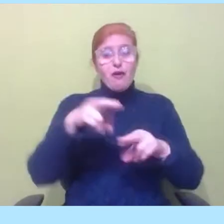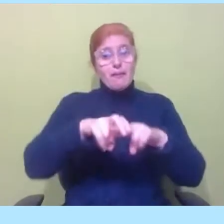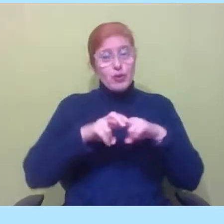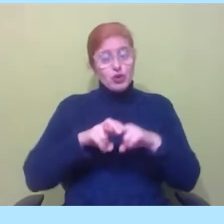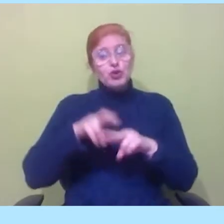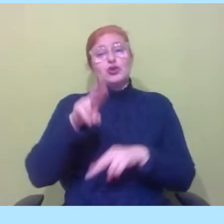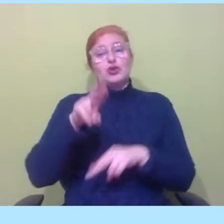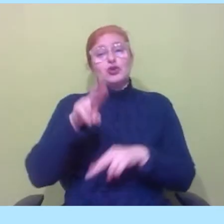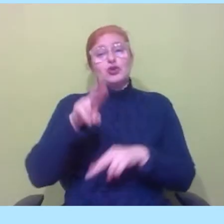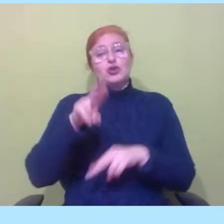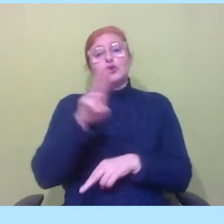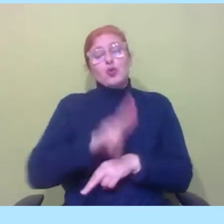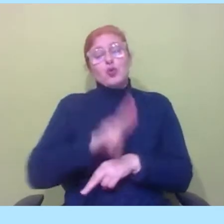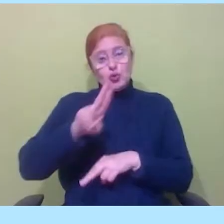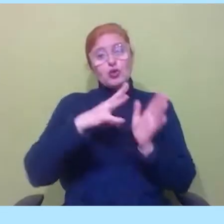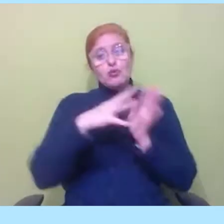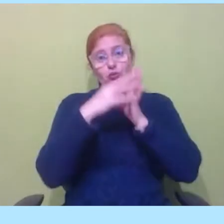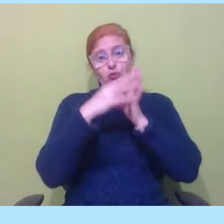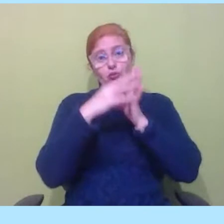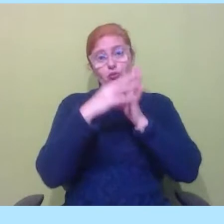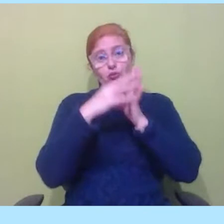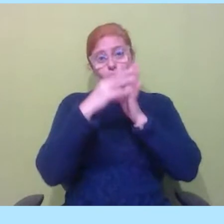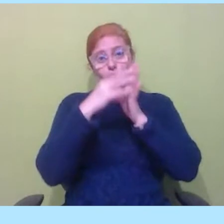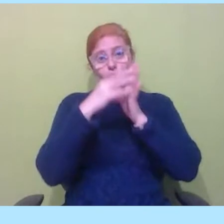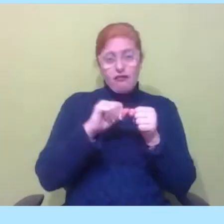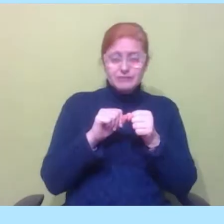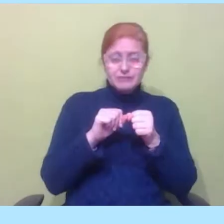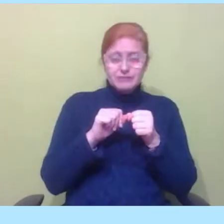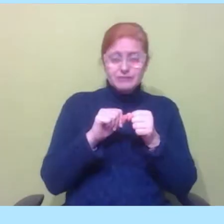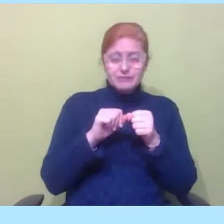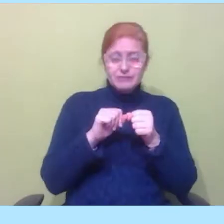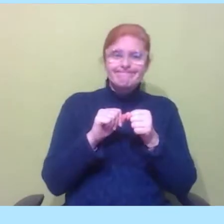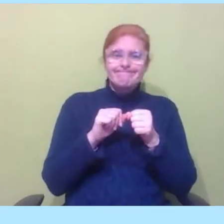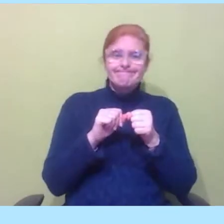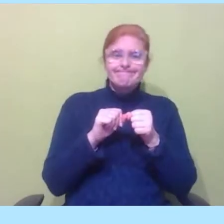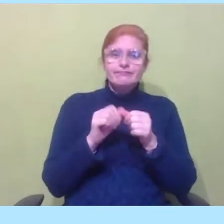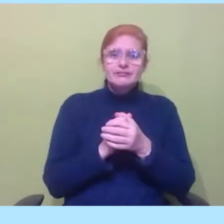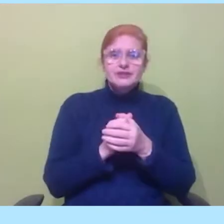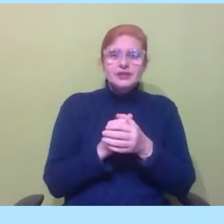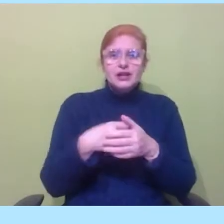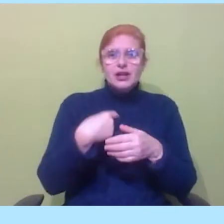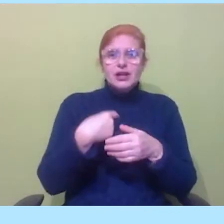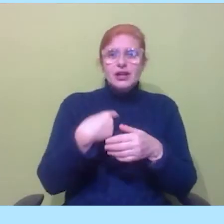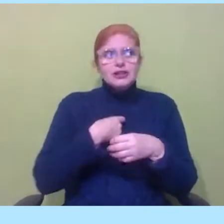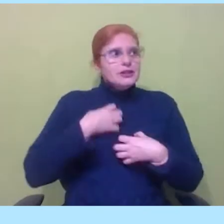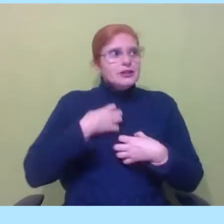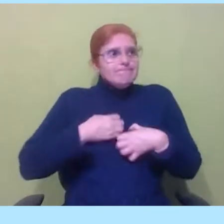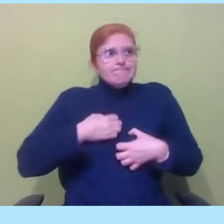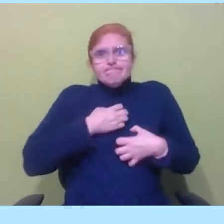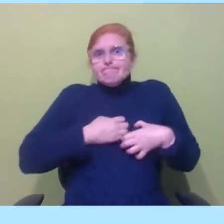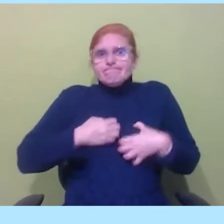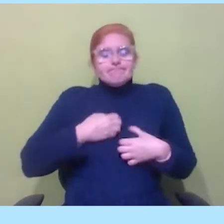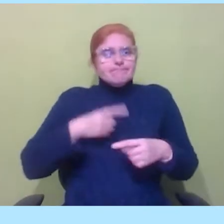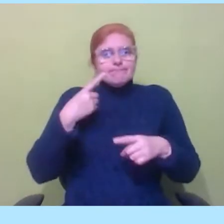E eu fiquei assim em desespero, né? Porque é isso, ela tornou o debate